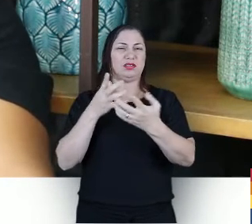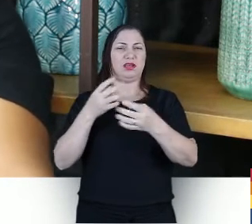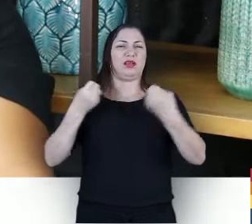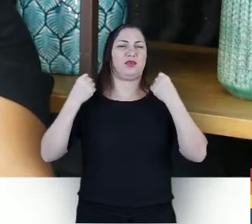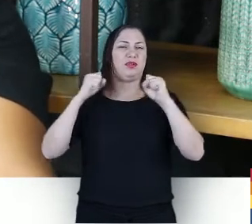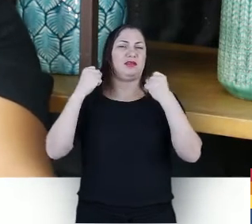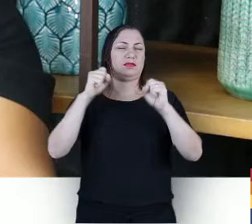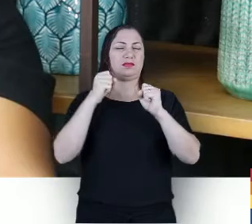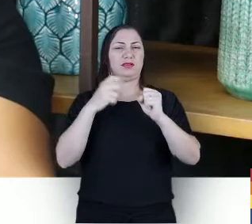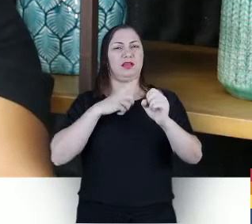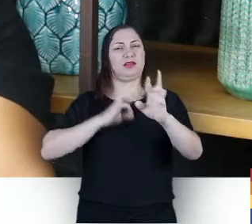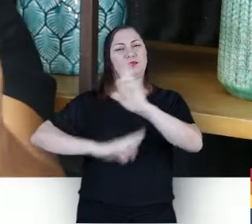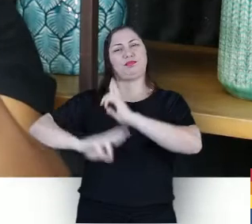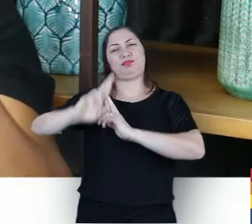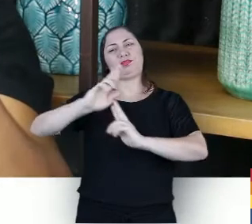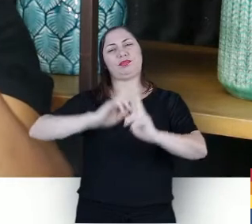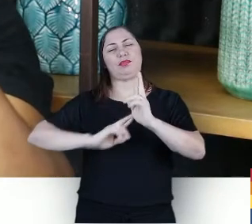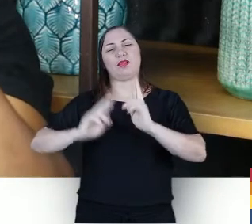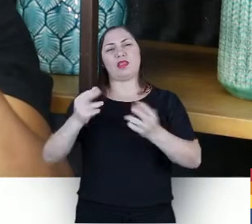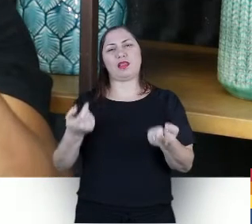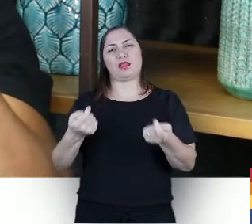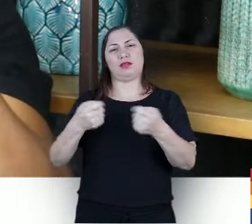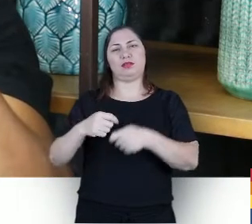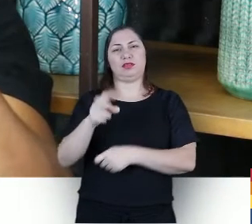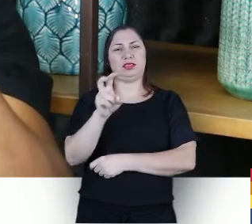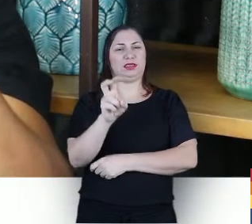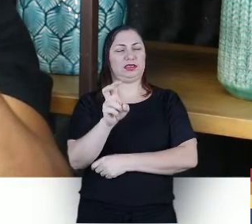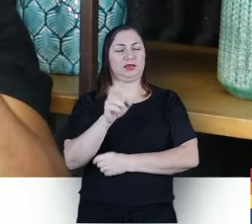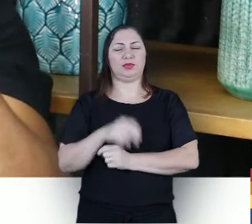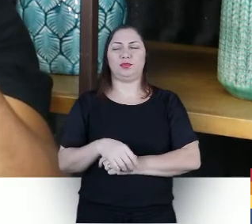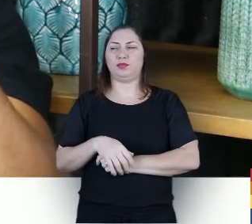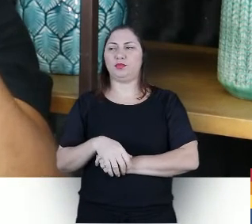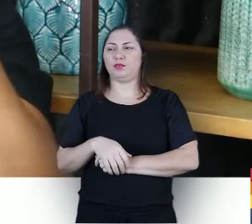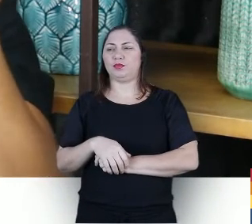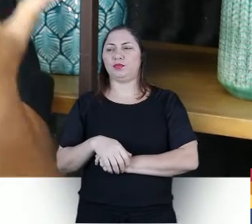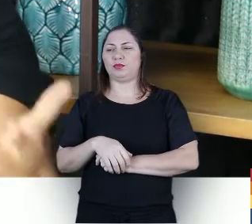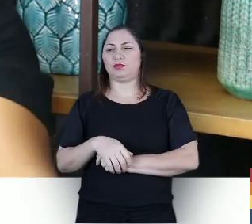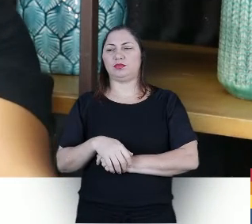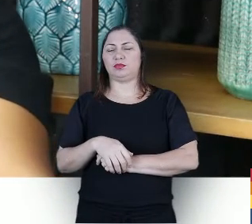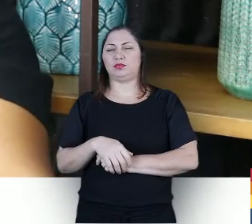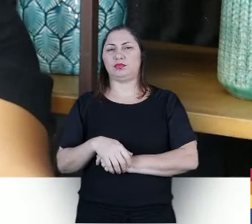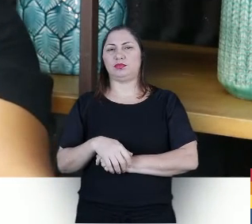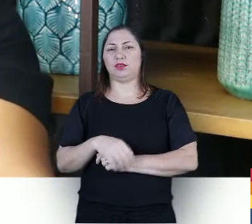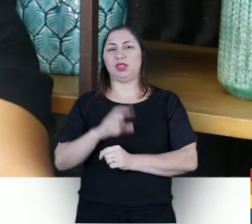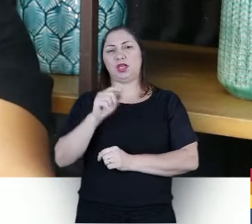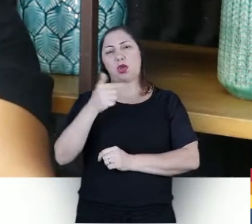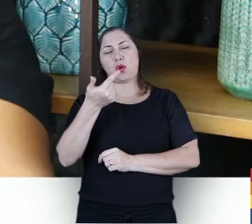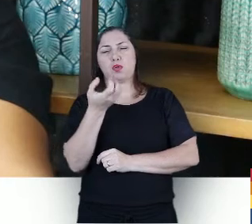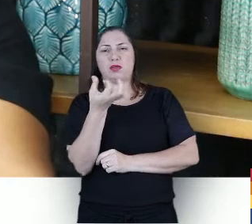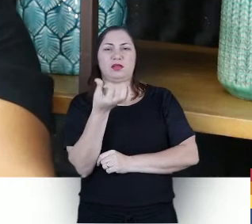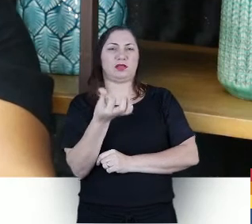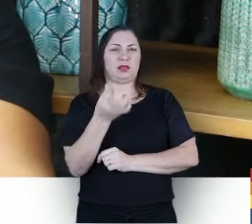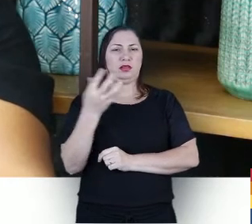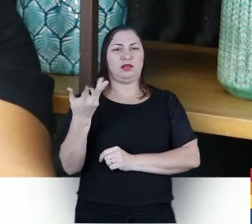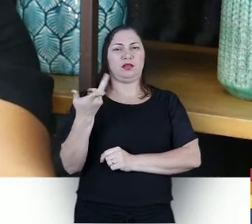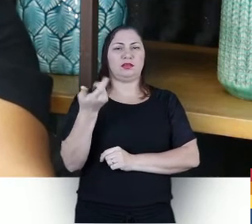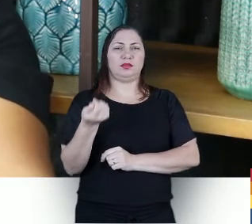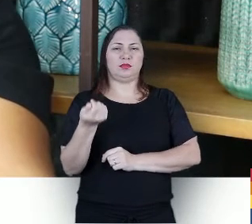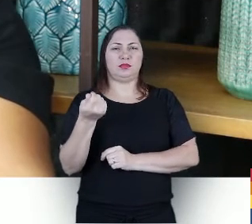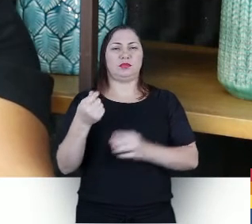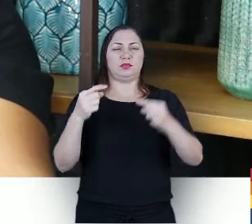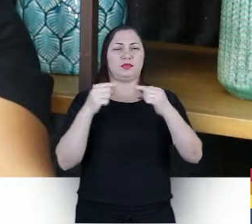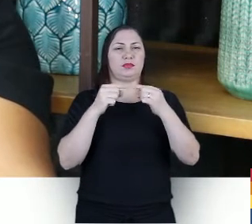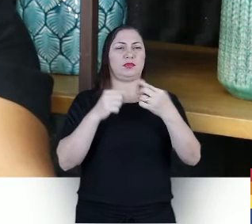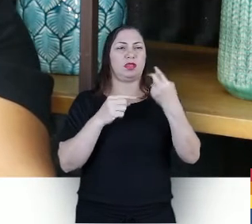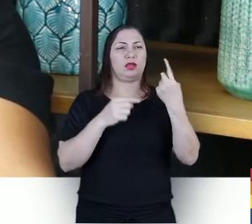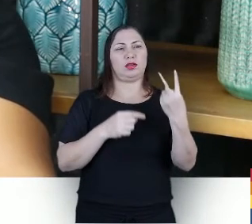habilidades, 2 habilidades, elas têm uma relação também mais direta com a educação física e estão relacionadas aí com